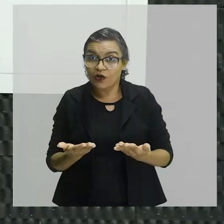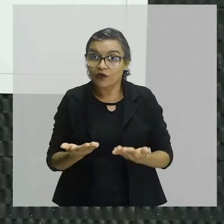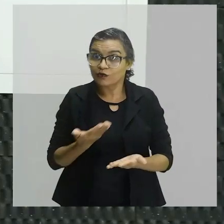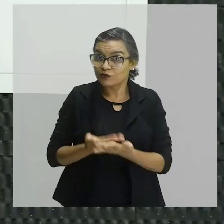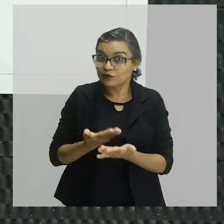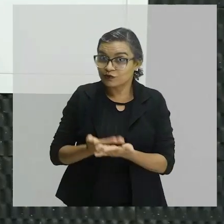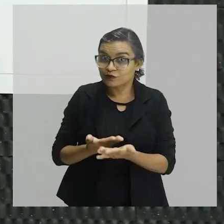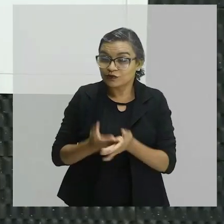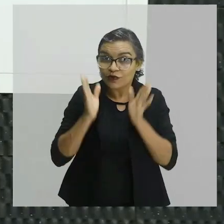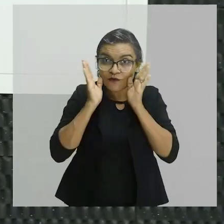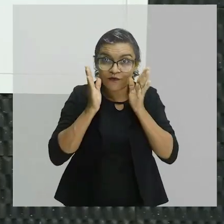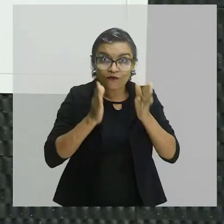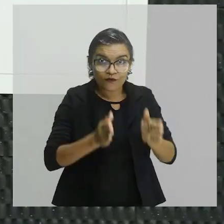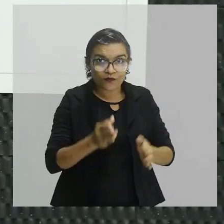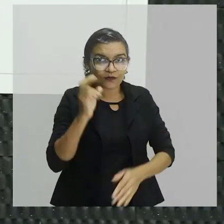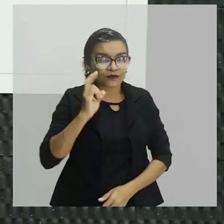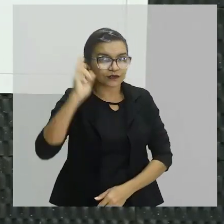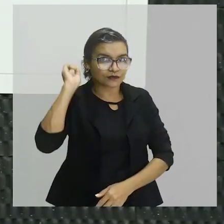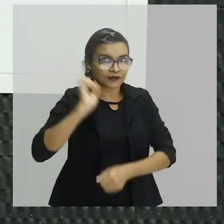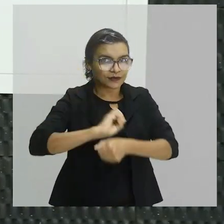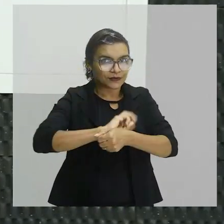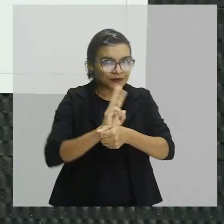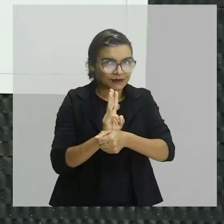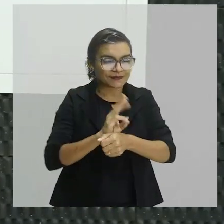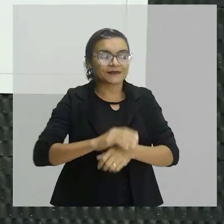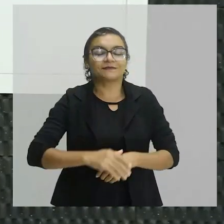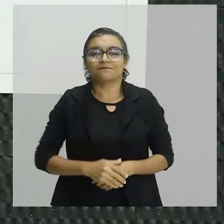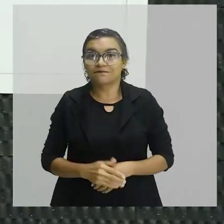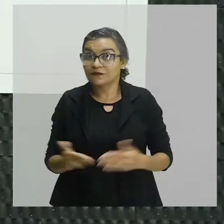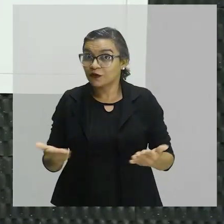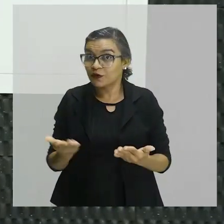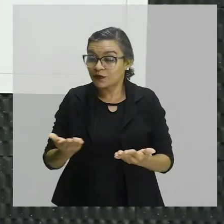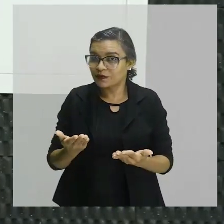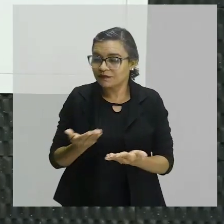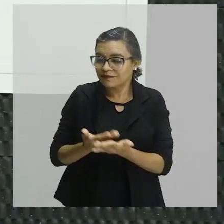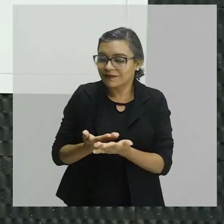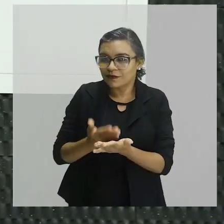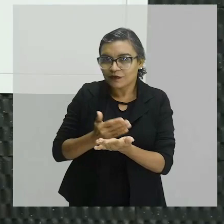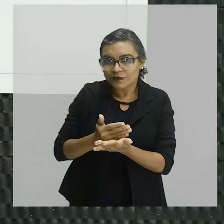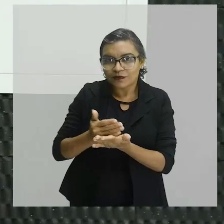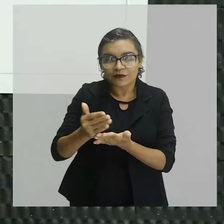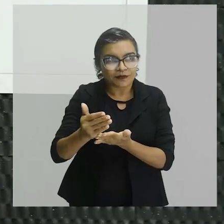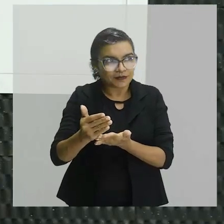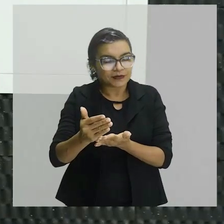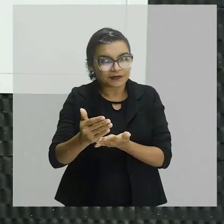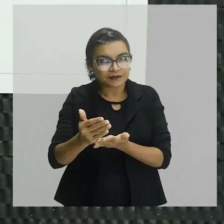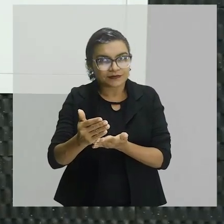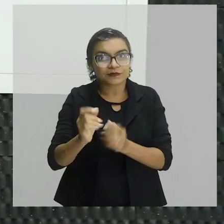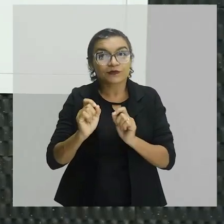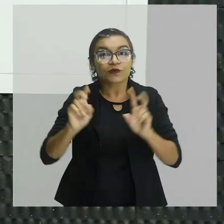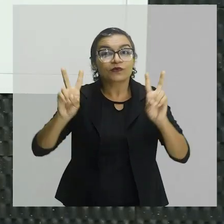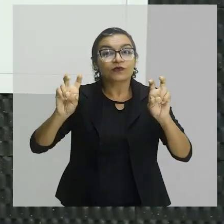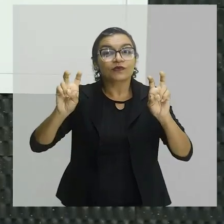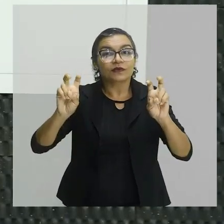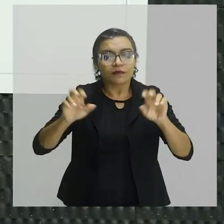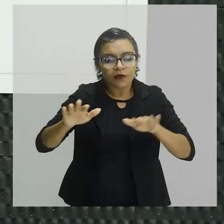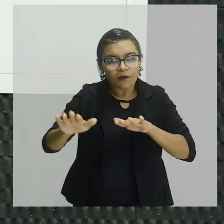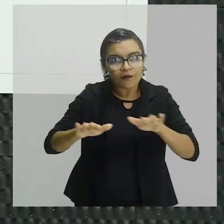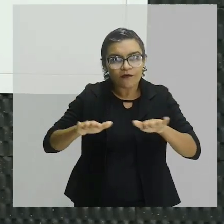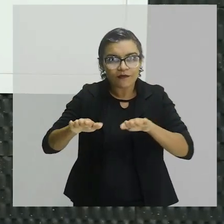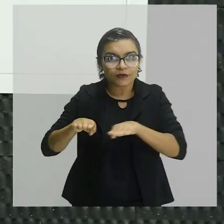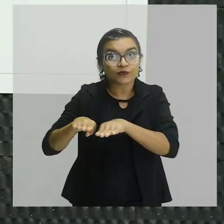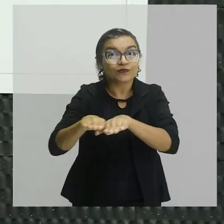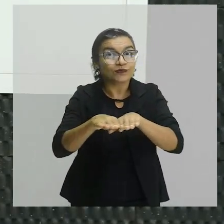Enem, ok? Bom, então nós vamos iniciar aqui a nossa aula por movimento uniforme,